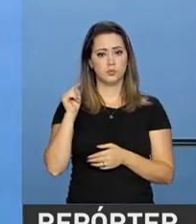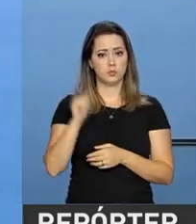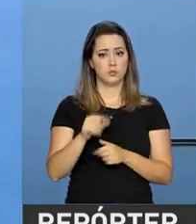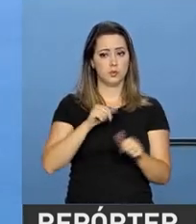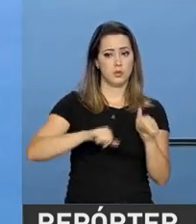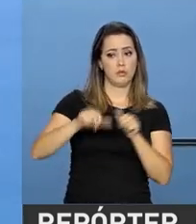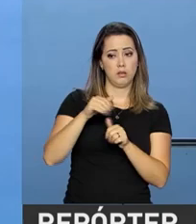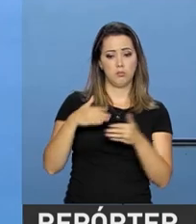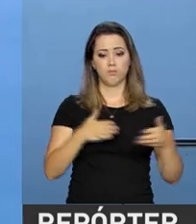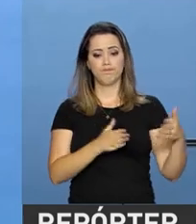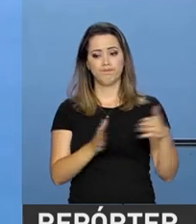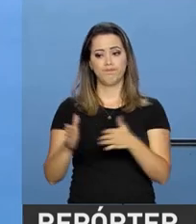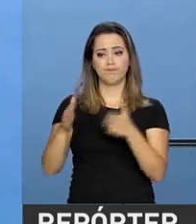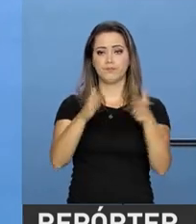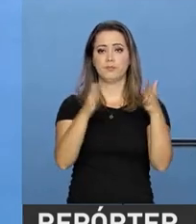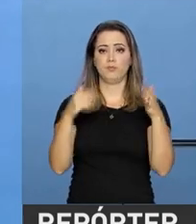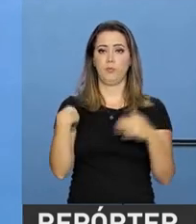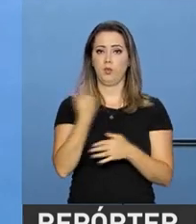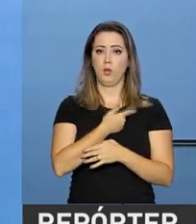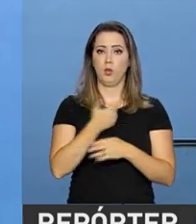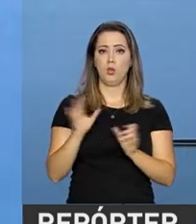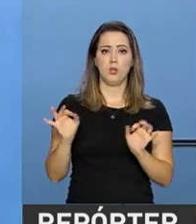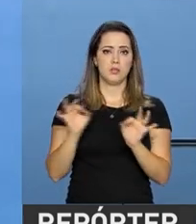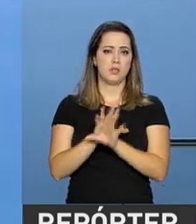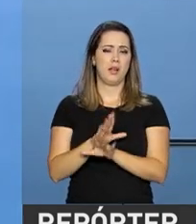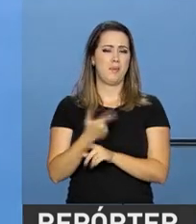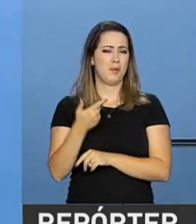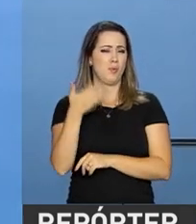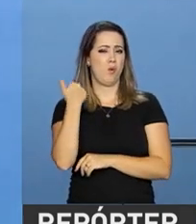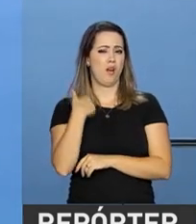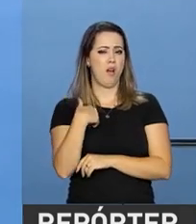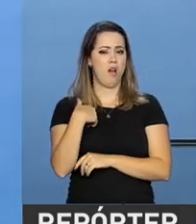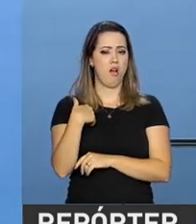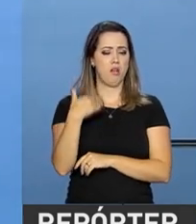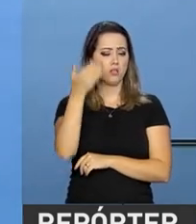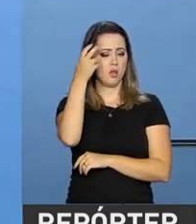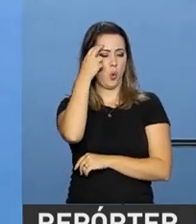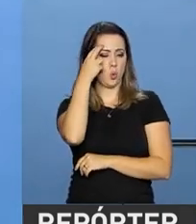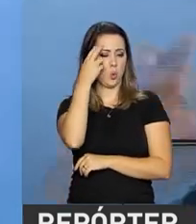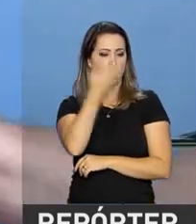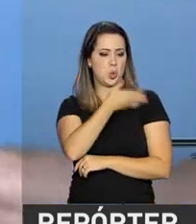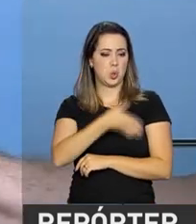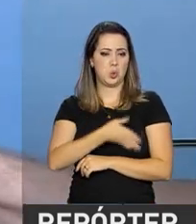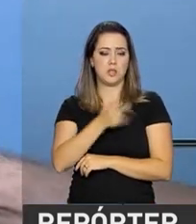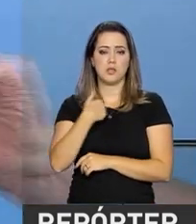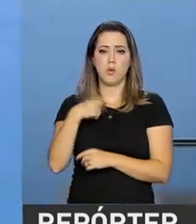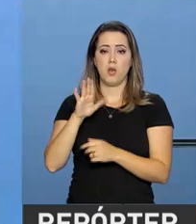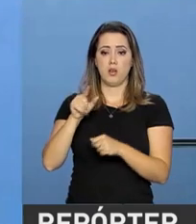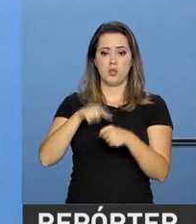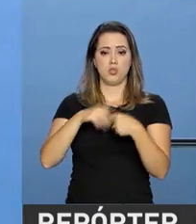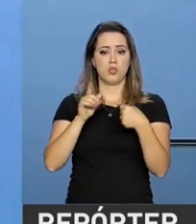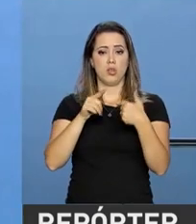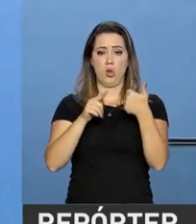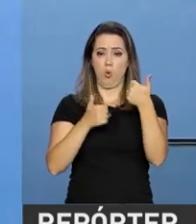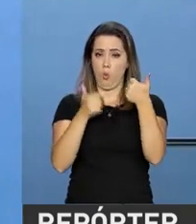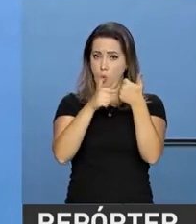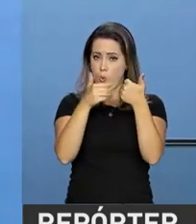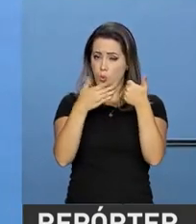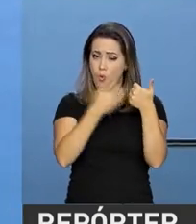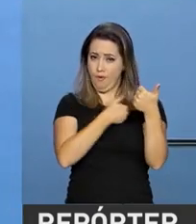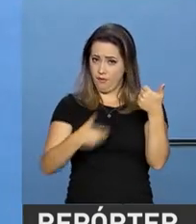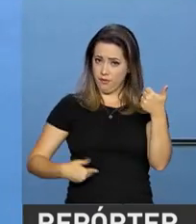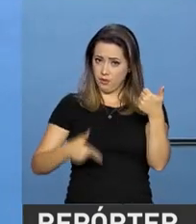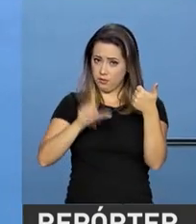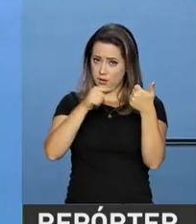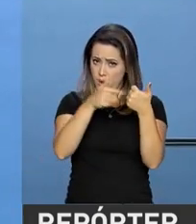transposição nós rompemos com aquela cultura de quem diz olha seu substituo governo não quero que este já